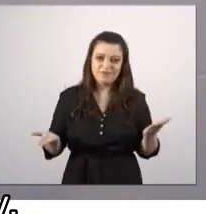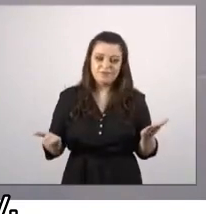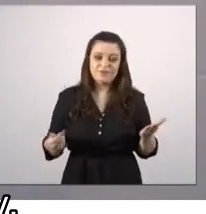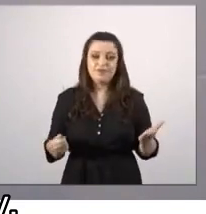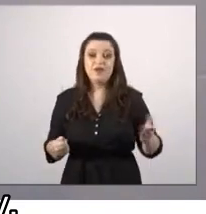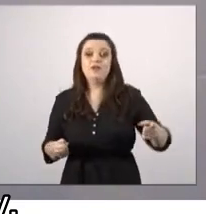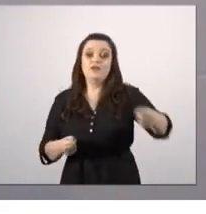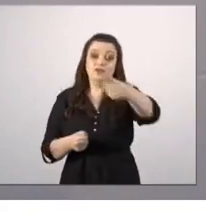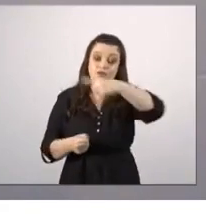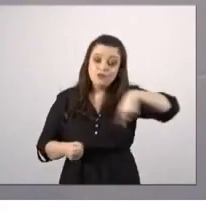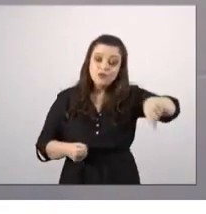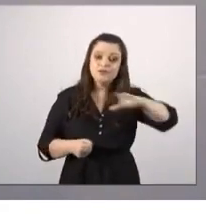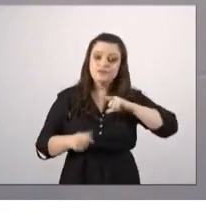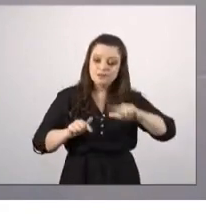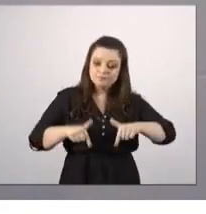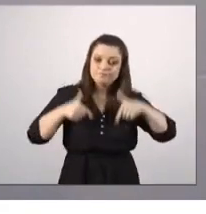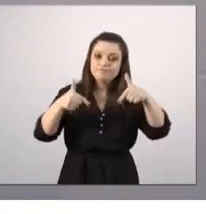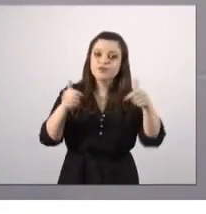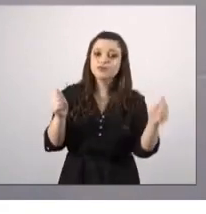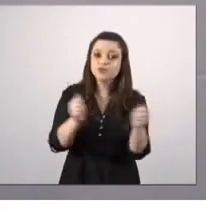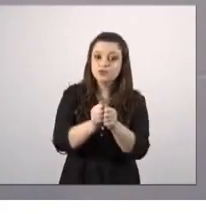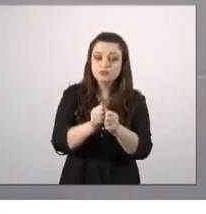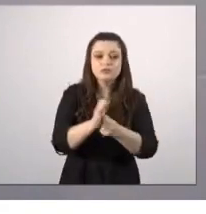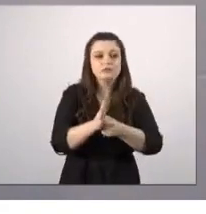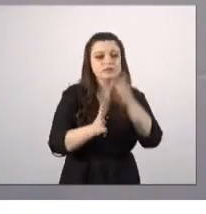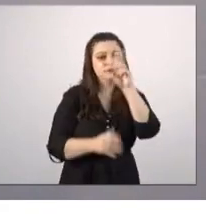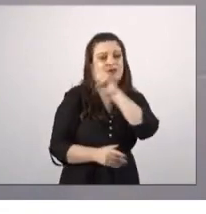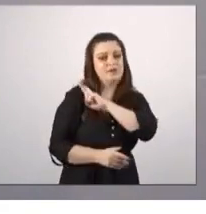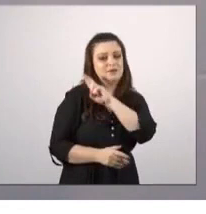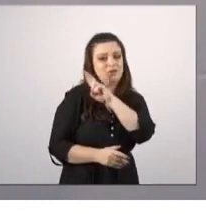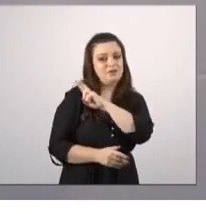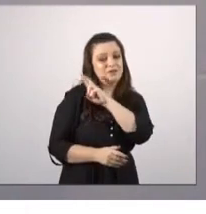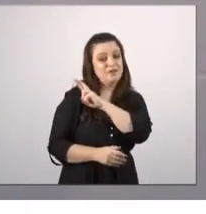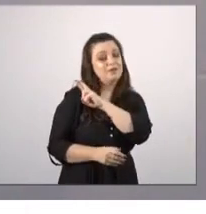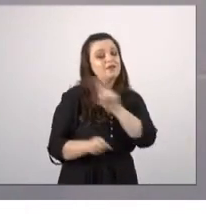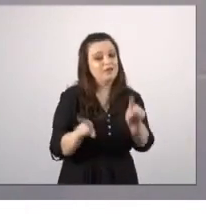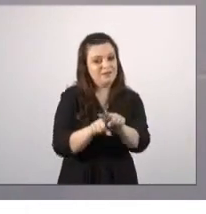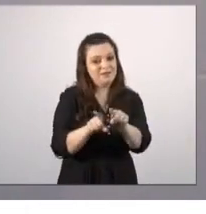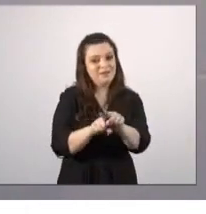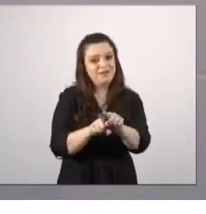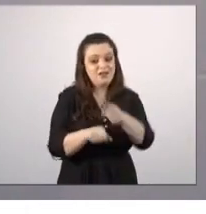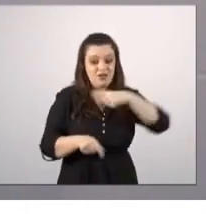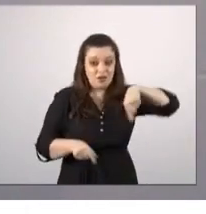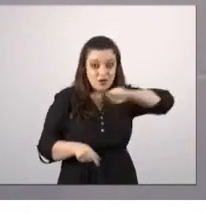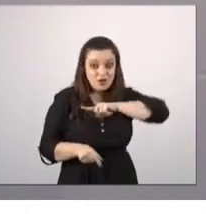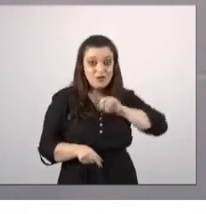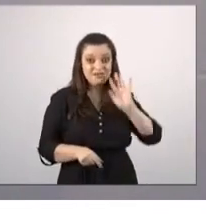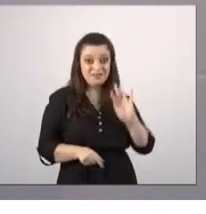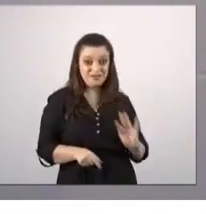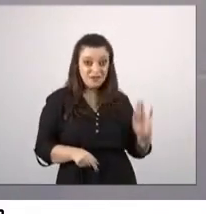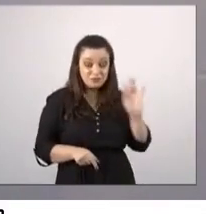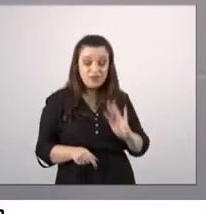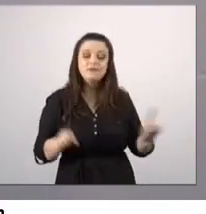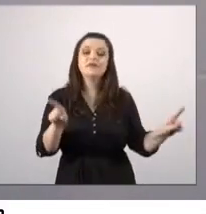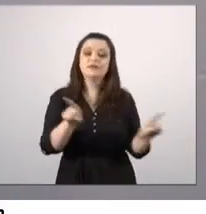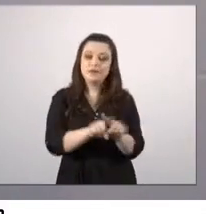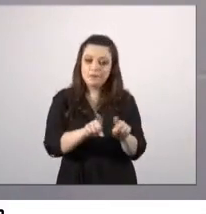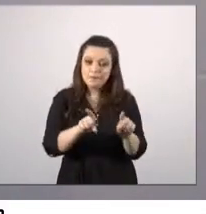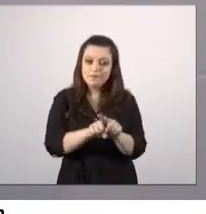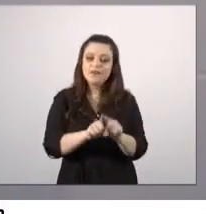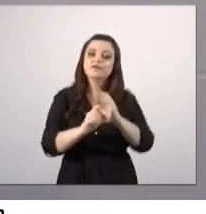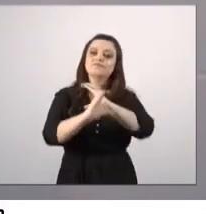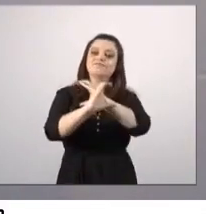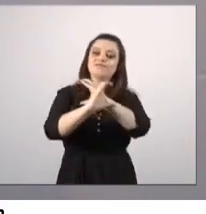jornada de aprendizagem, têm muita responsabilidade. E nós depositamos em vocês toda a